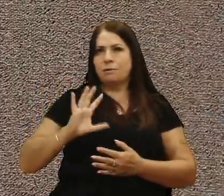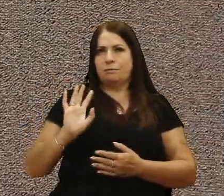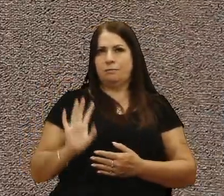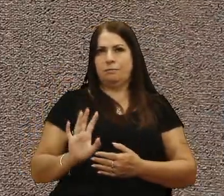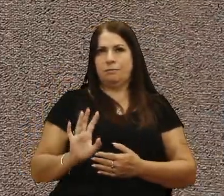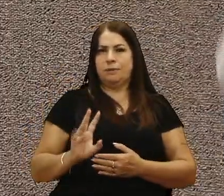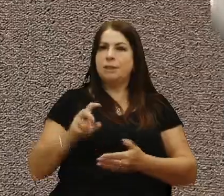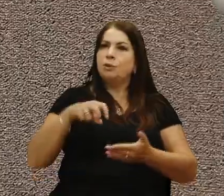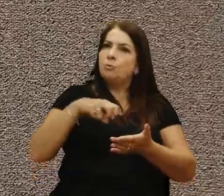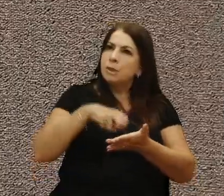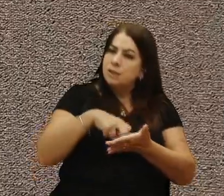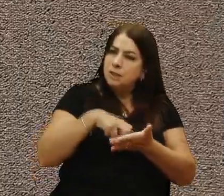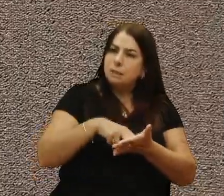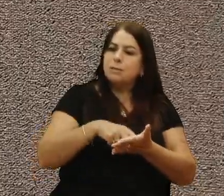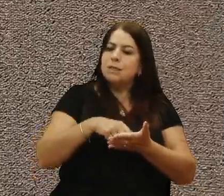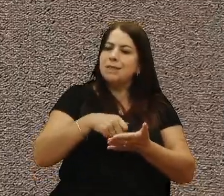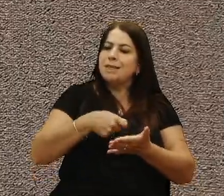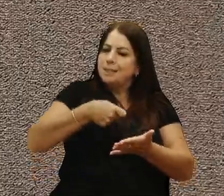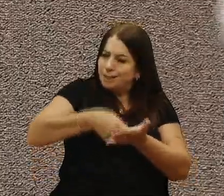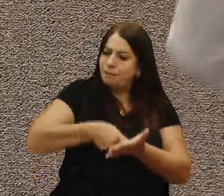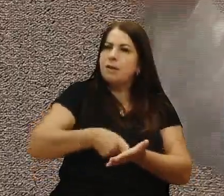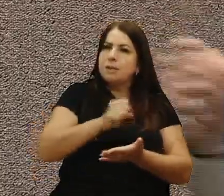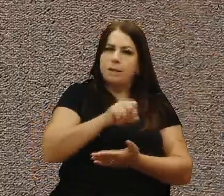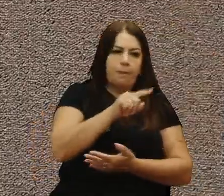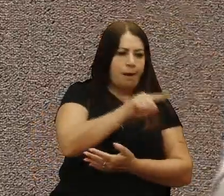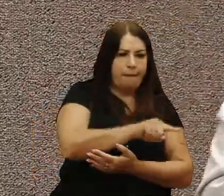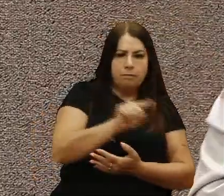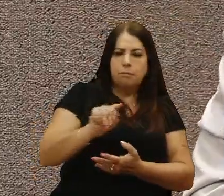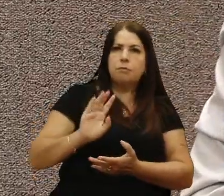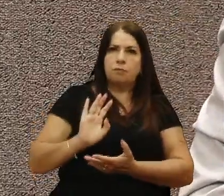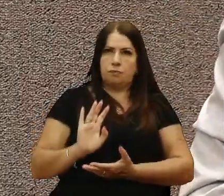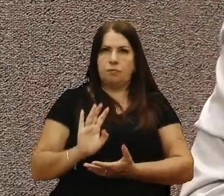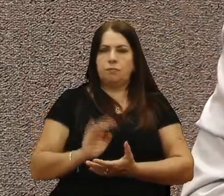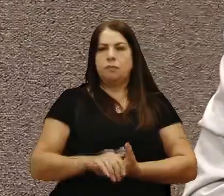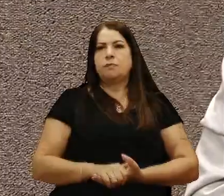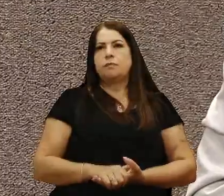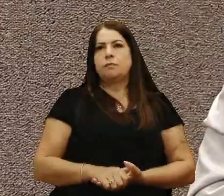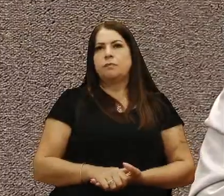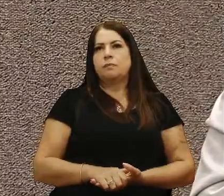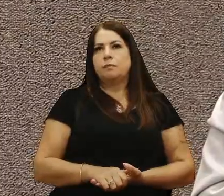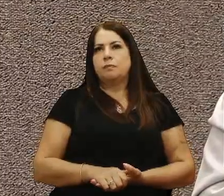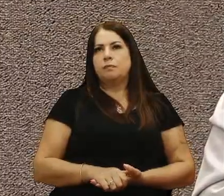a punição ela deve ser severa, tanto para um quanto para outro.